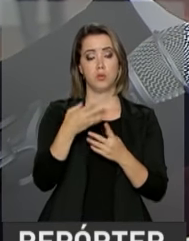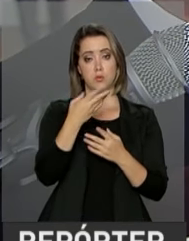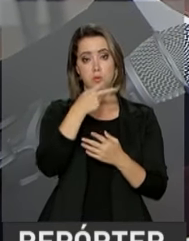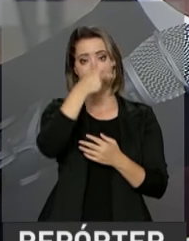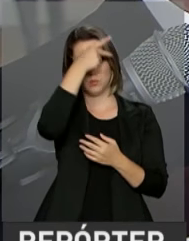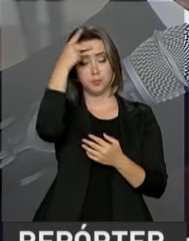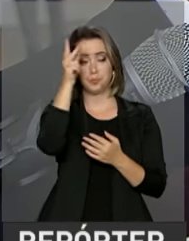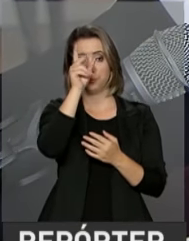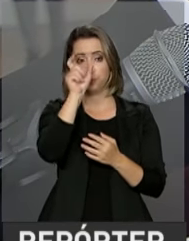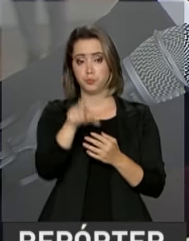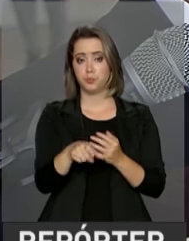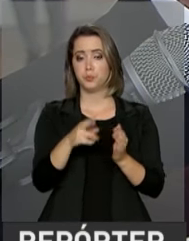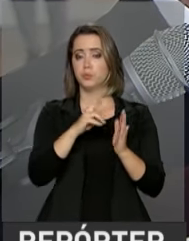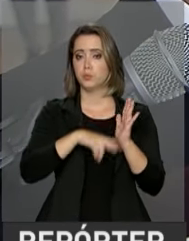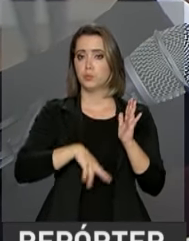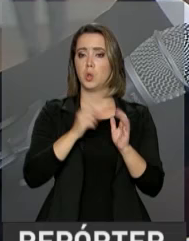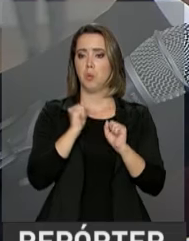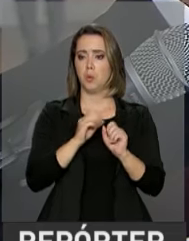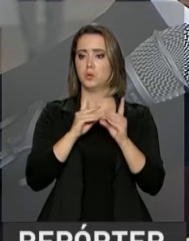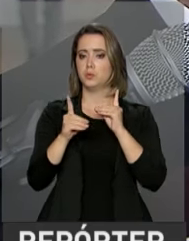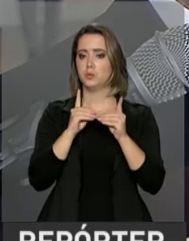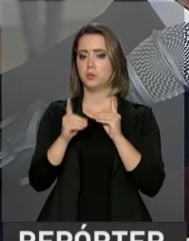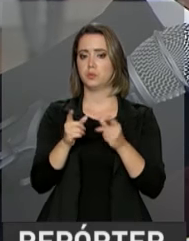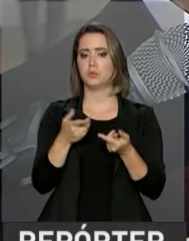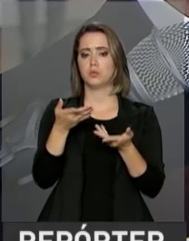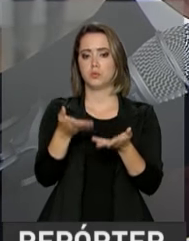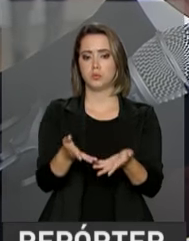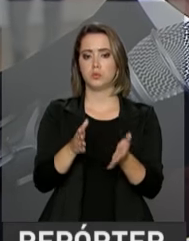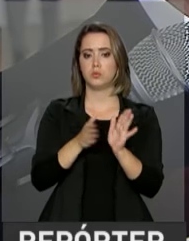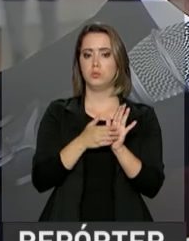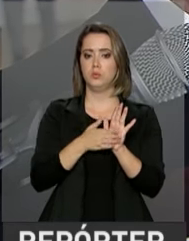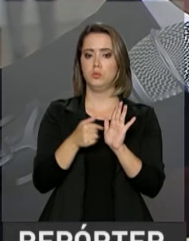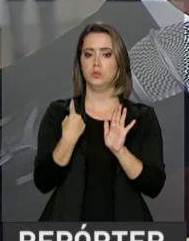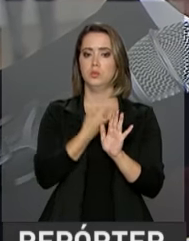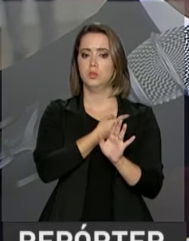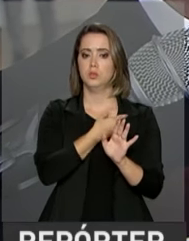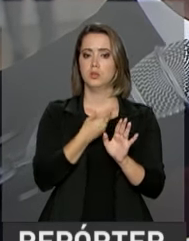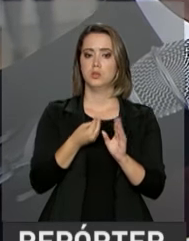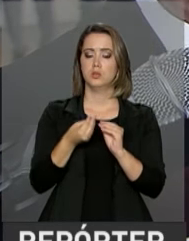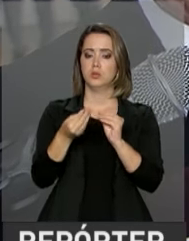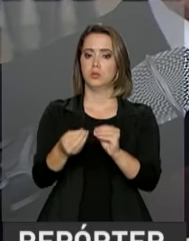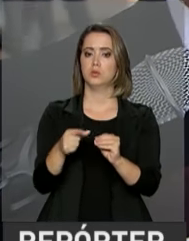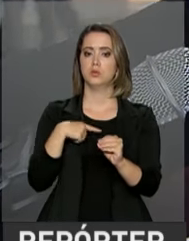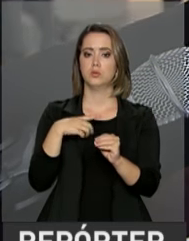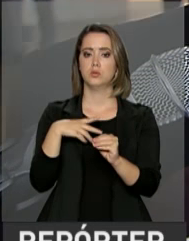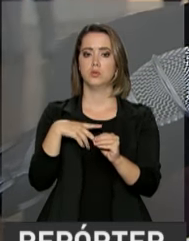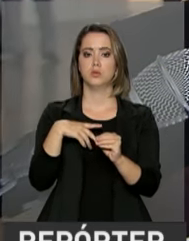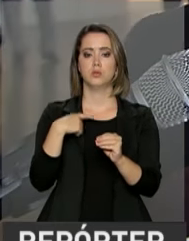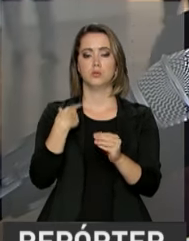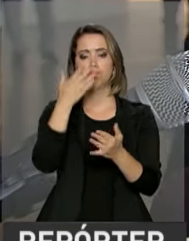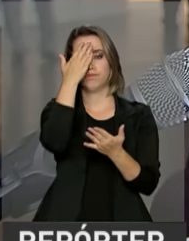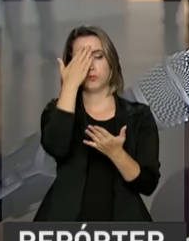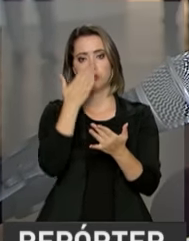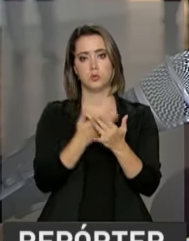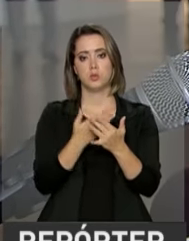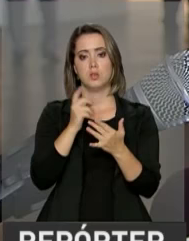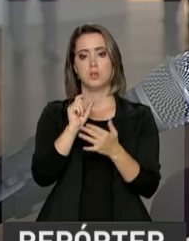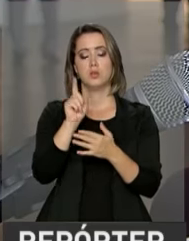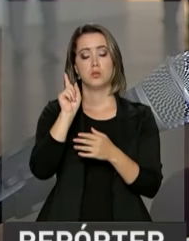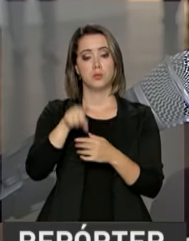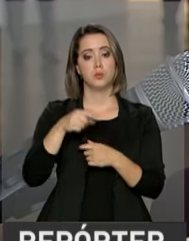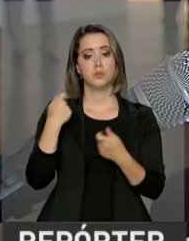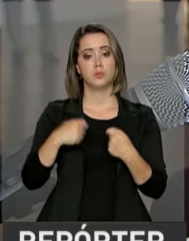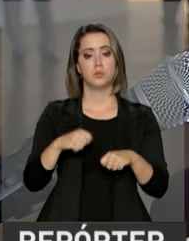as principais questões e ele disse, pode negociar, que o projeto que nós mandamos, nós tínhamos absoluta convicção de que seria